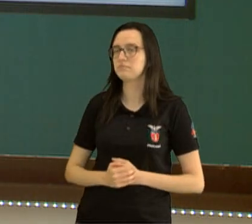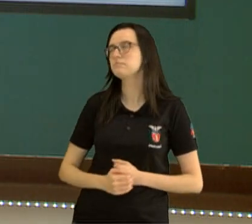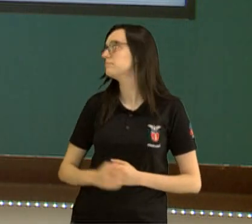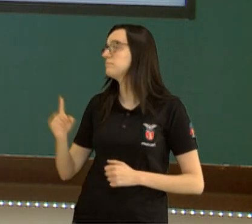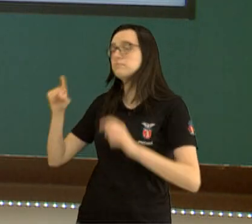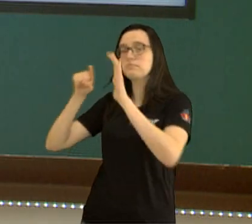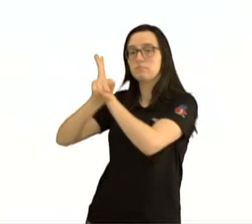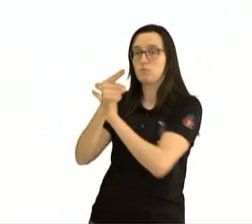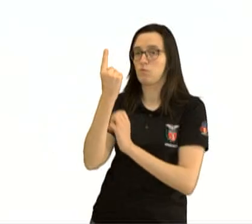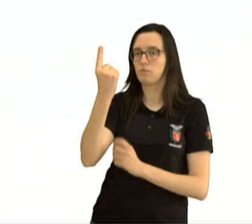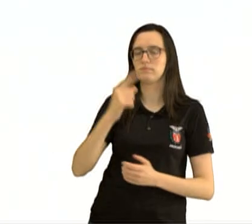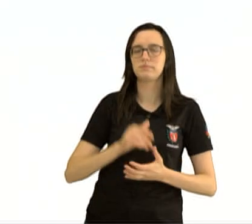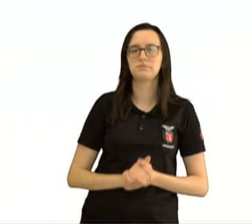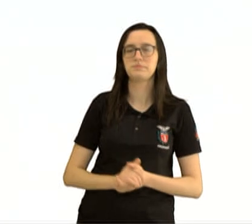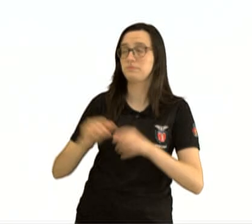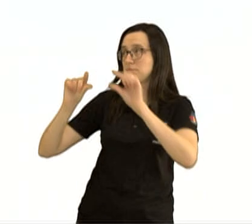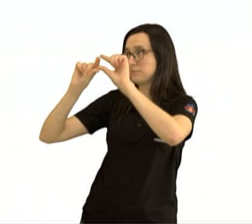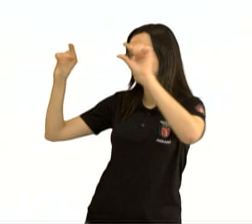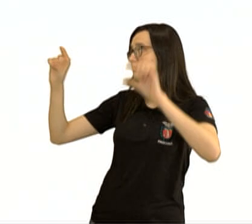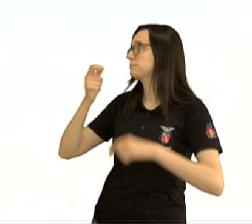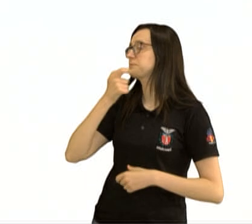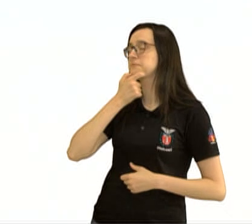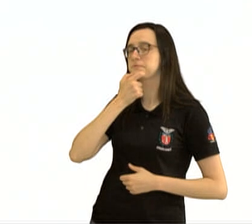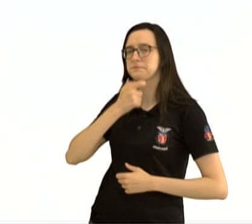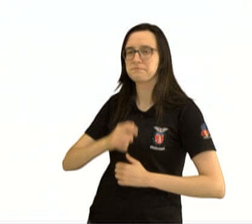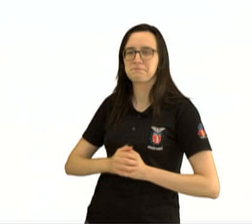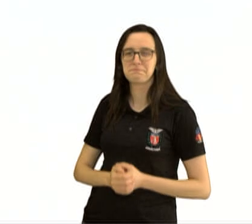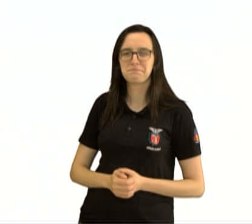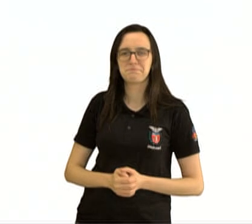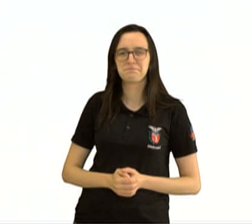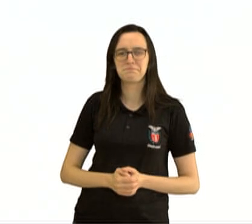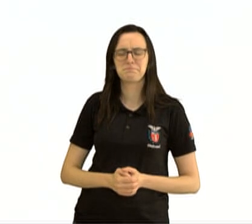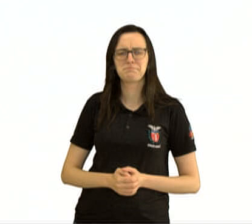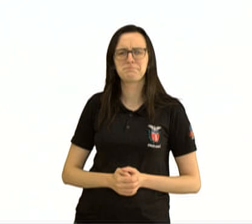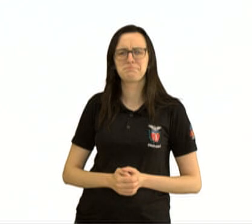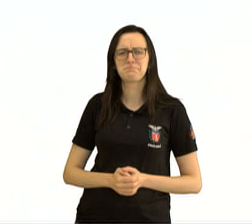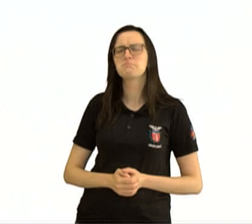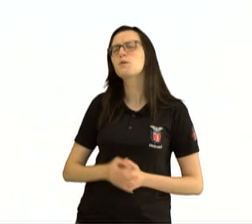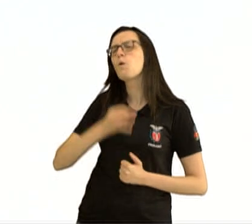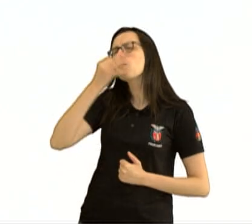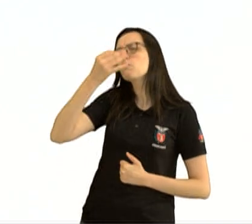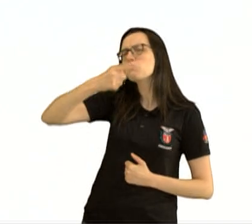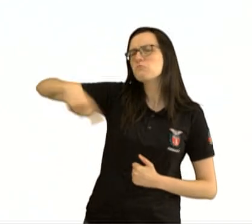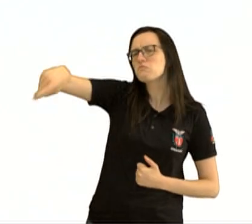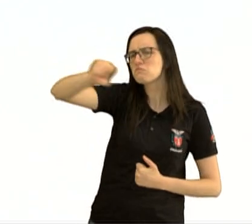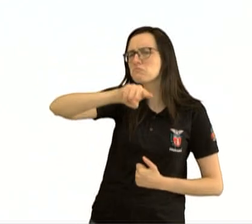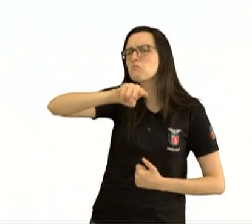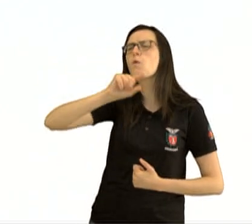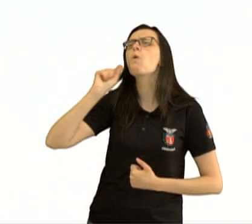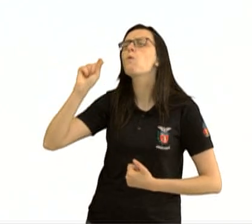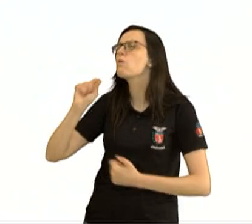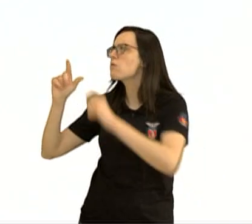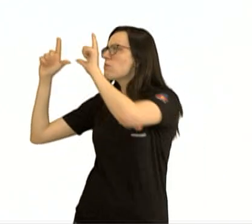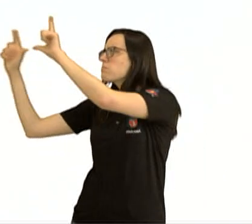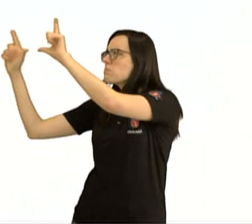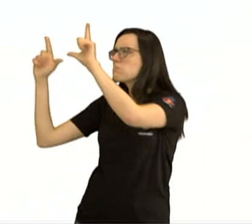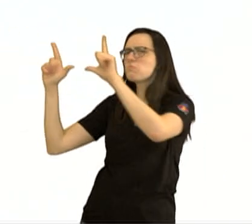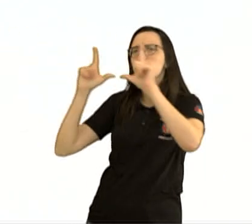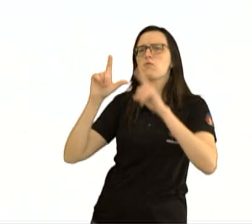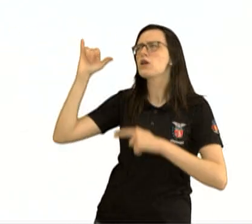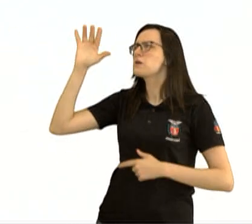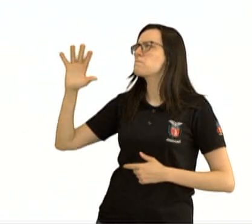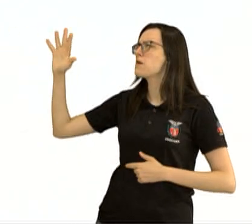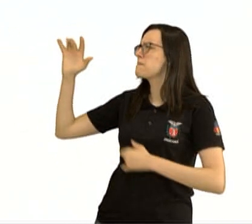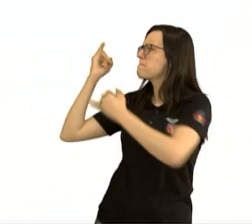1. What do all these pictures have in common? Na opinião de vocês, o que todas essas imagens que estão aqui